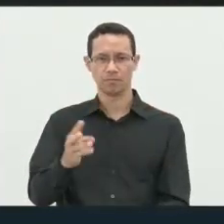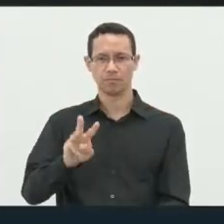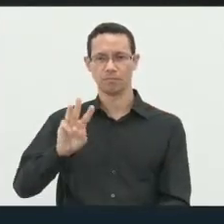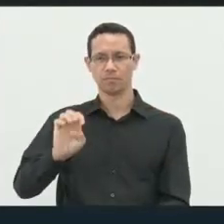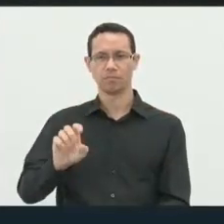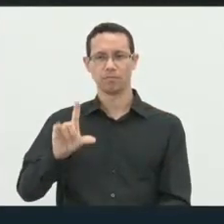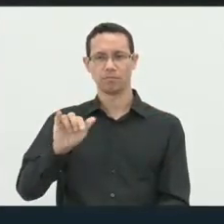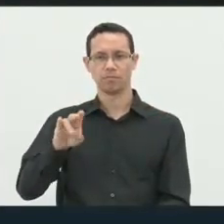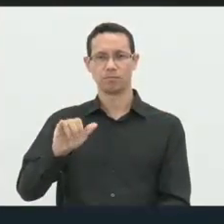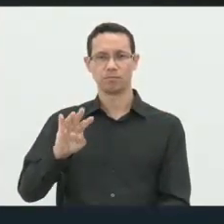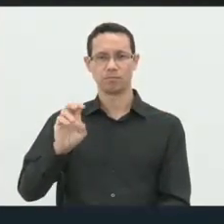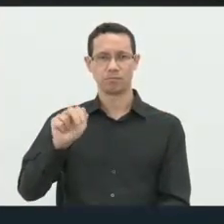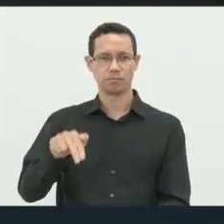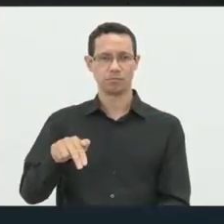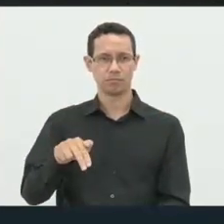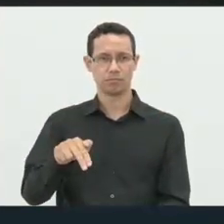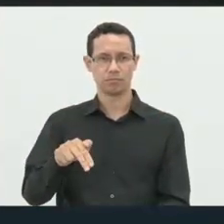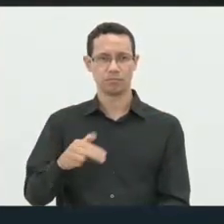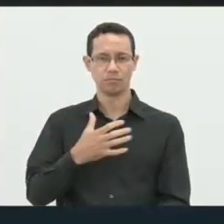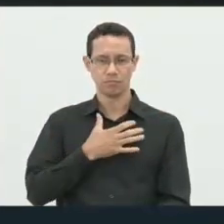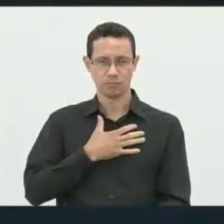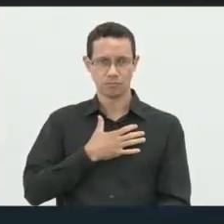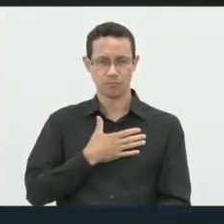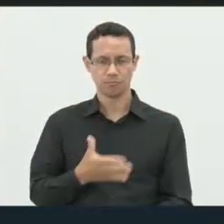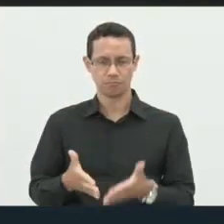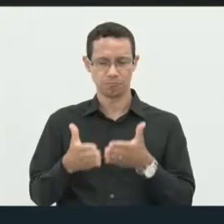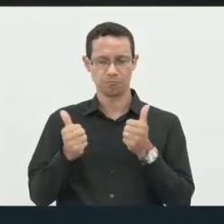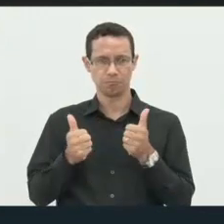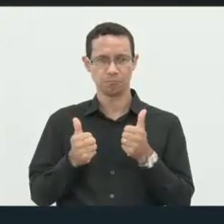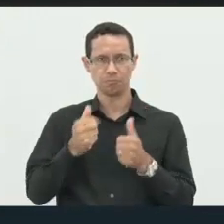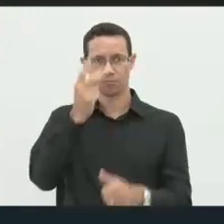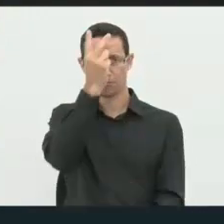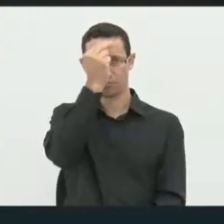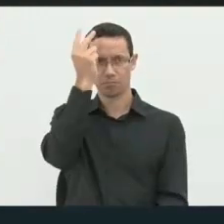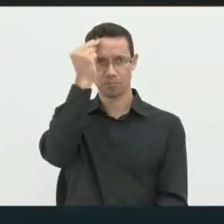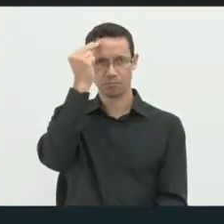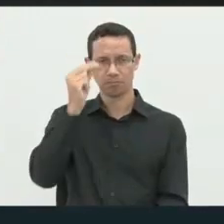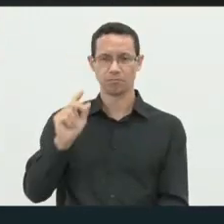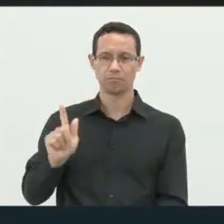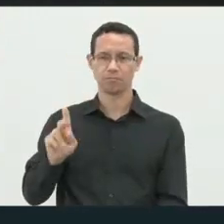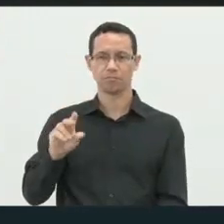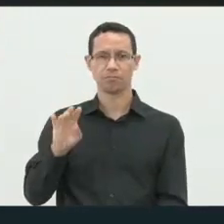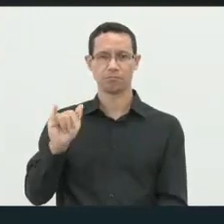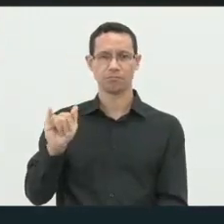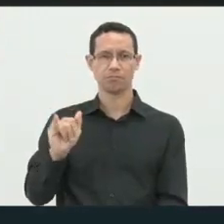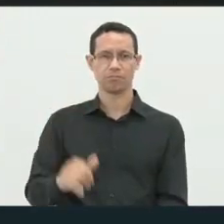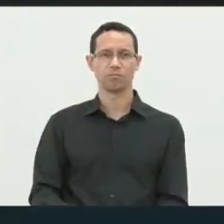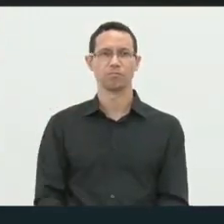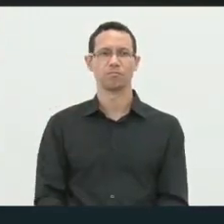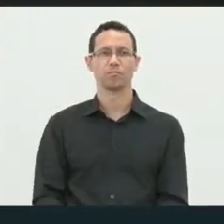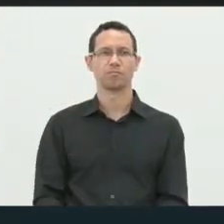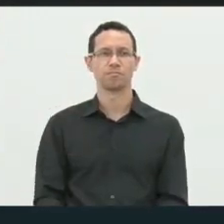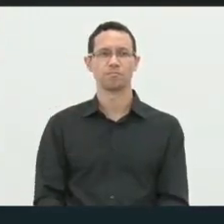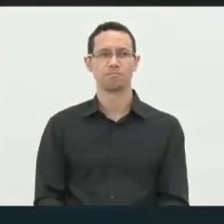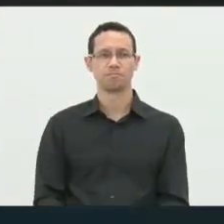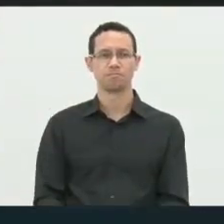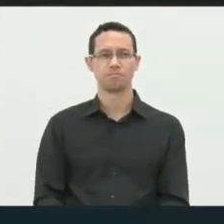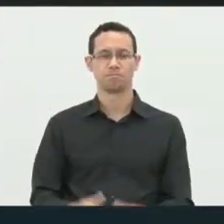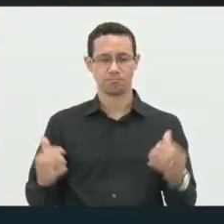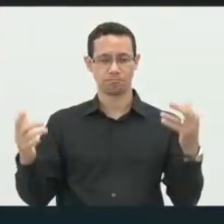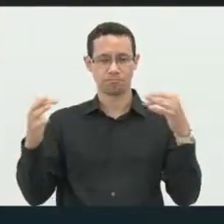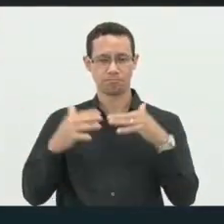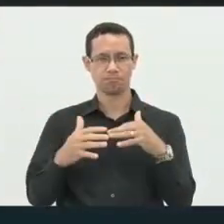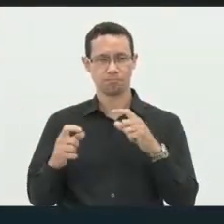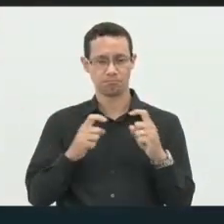Bezerra e gostaria de apelar ao prefeito da cidade de Guarulhos Prefeito Gut que ele reúna urgentemente